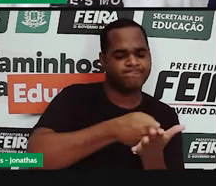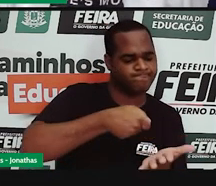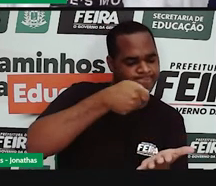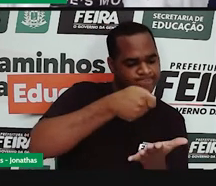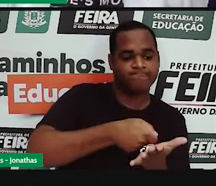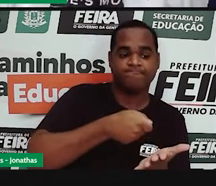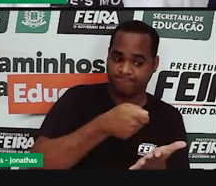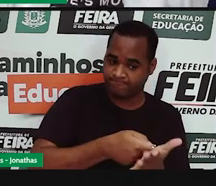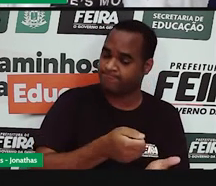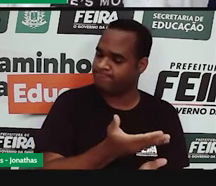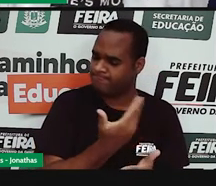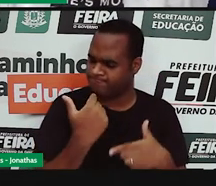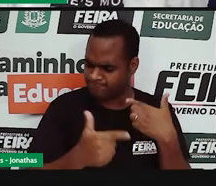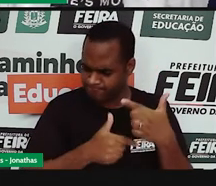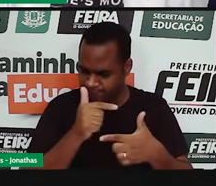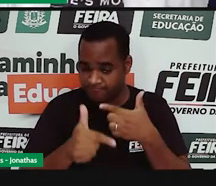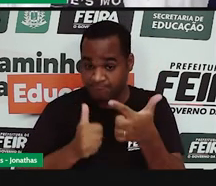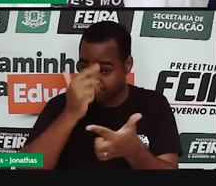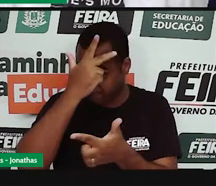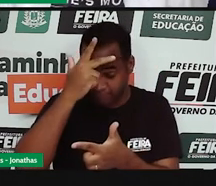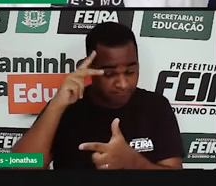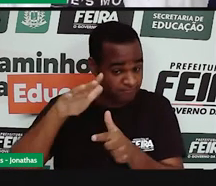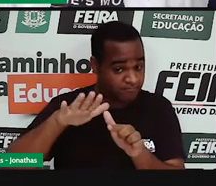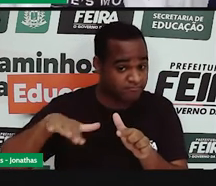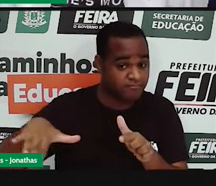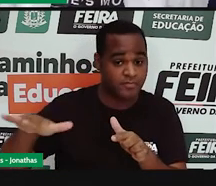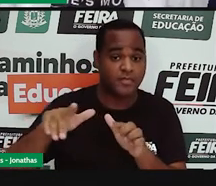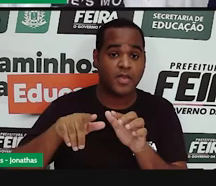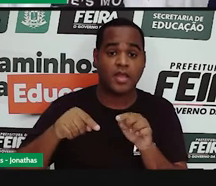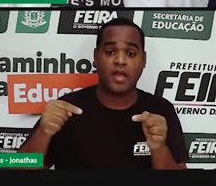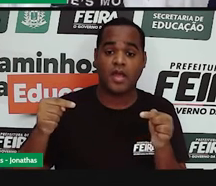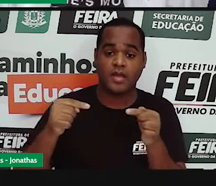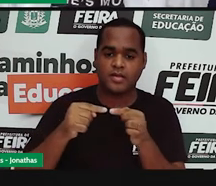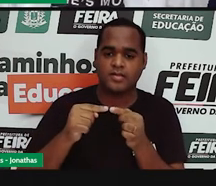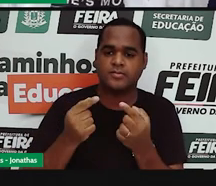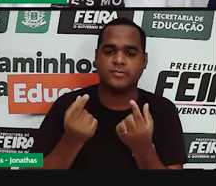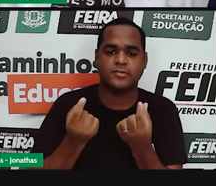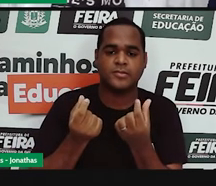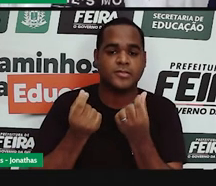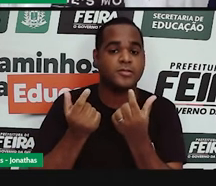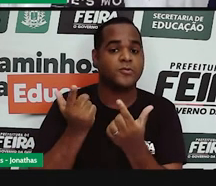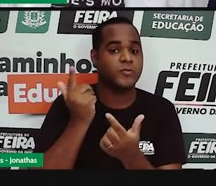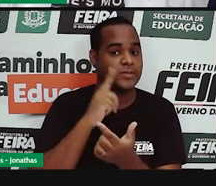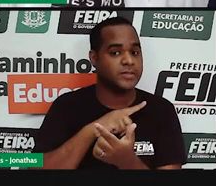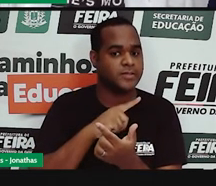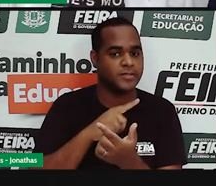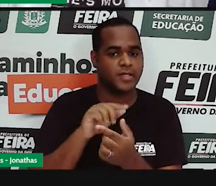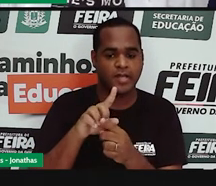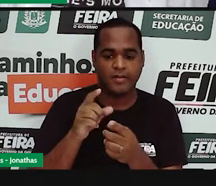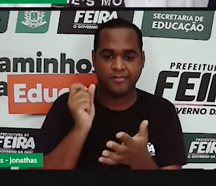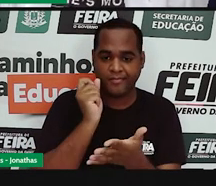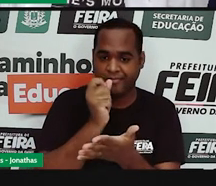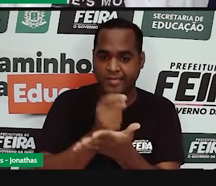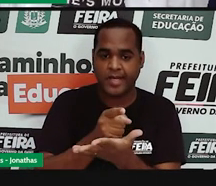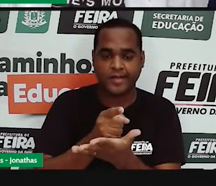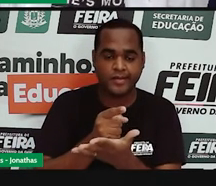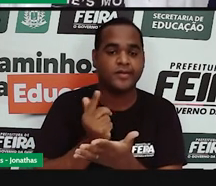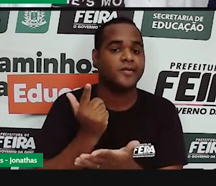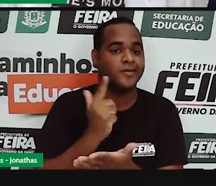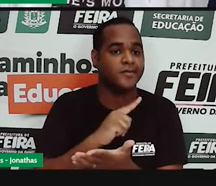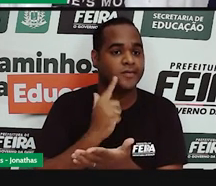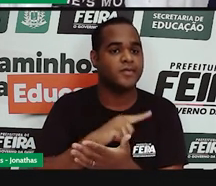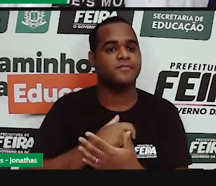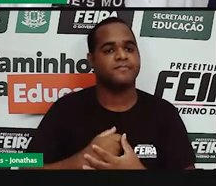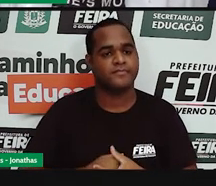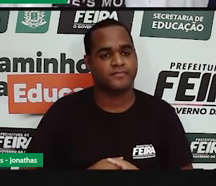a trabalhar para essa pessoa até ela conseguir quitar essa